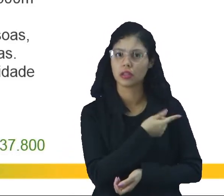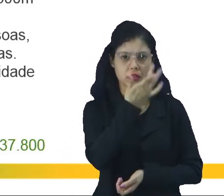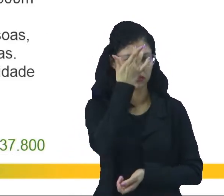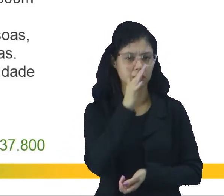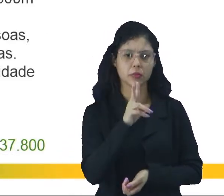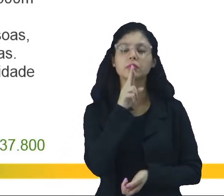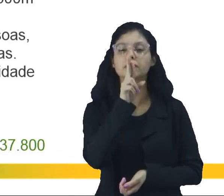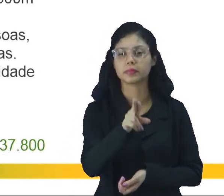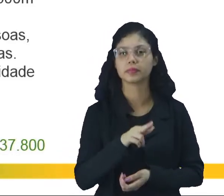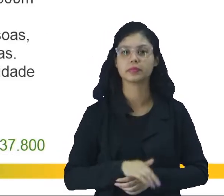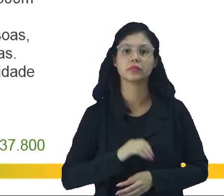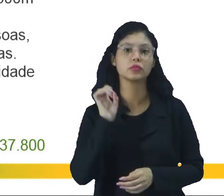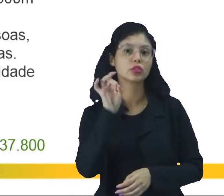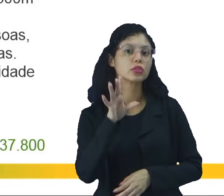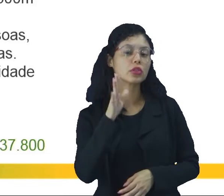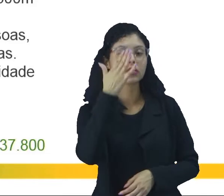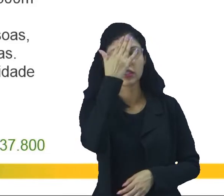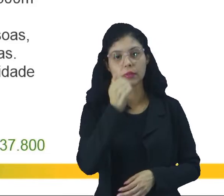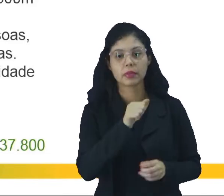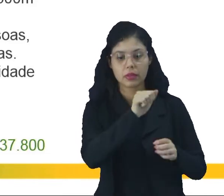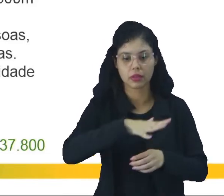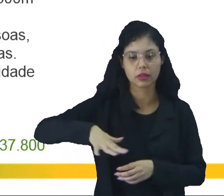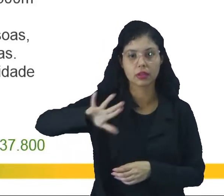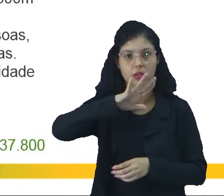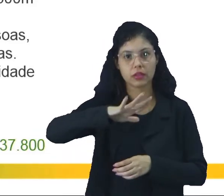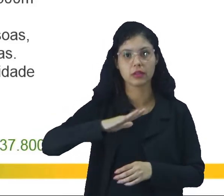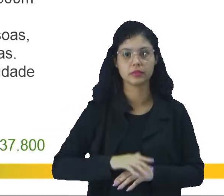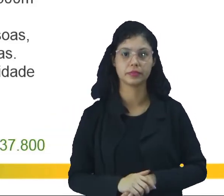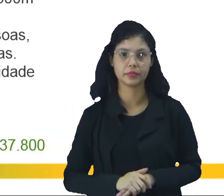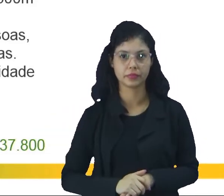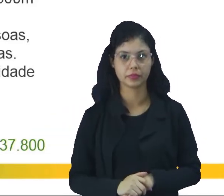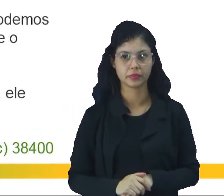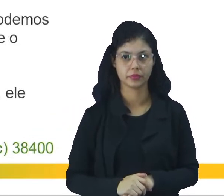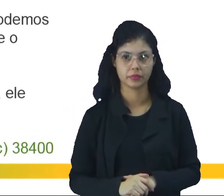que calcula. Basta saber a área de retângulo, beleza?